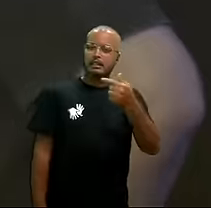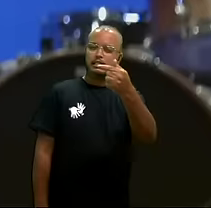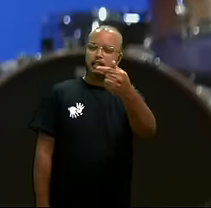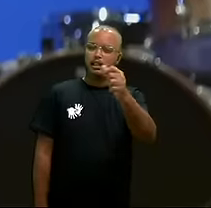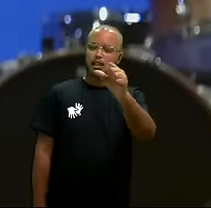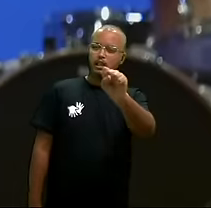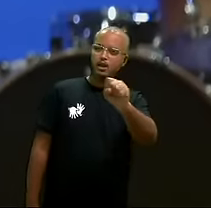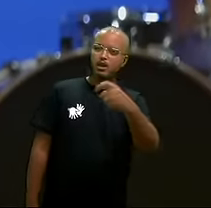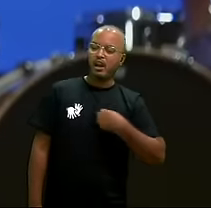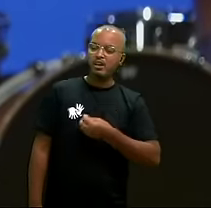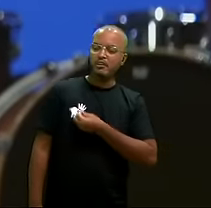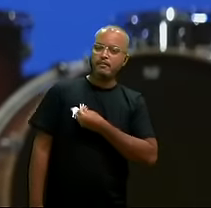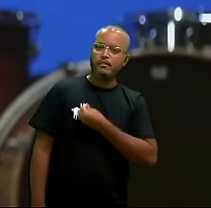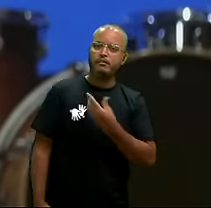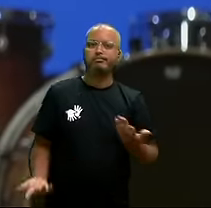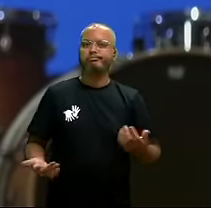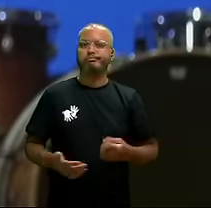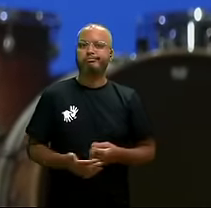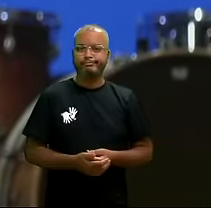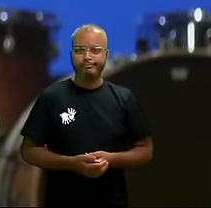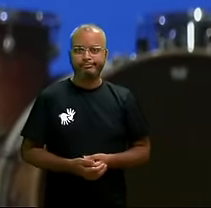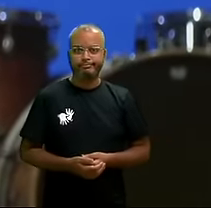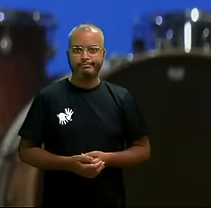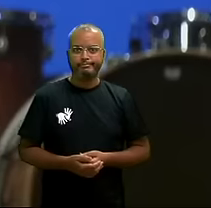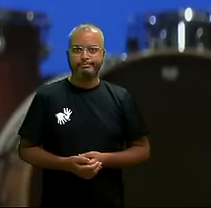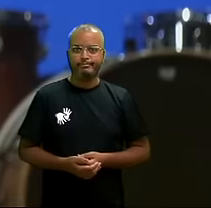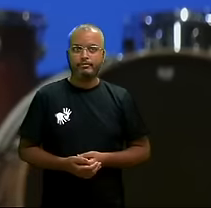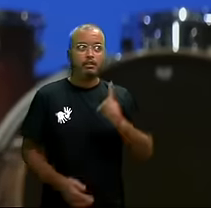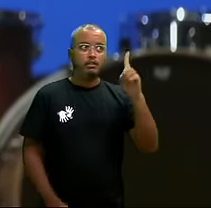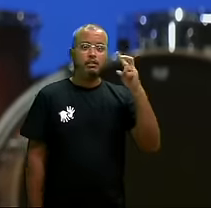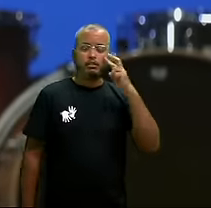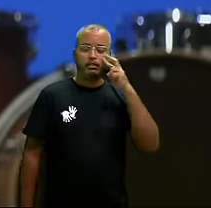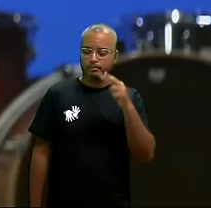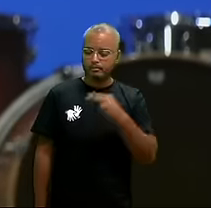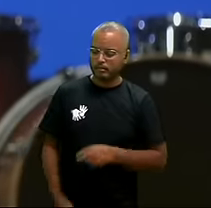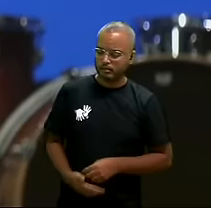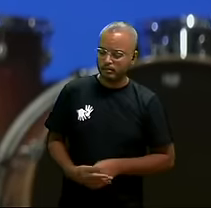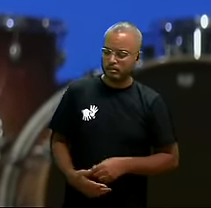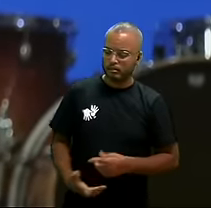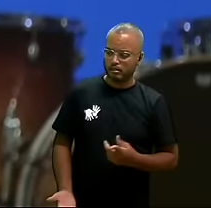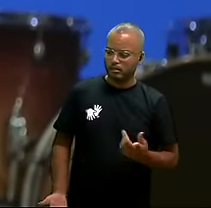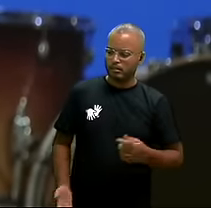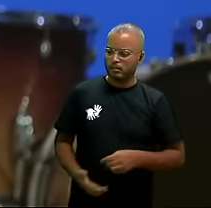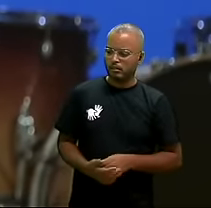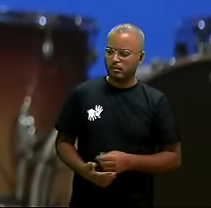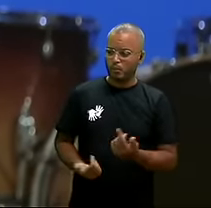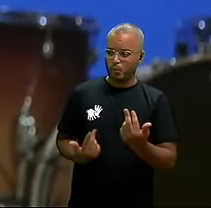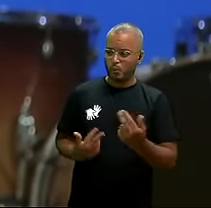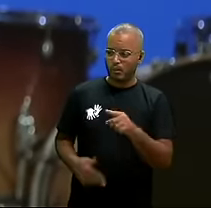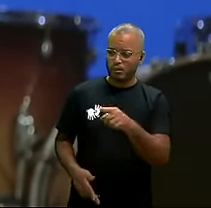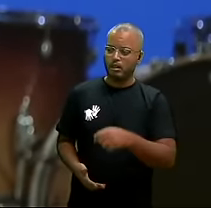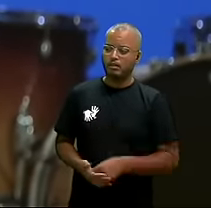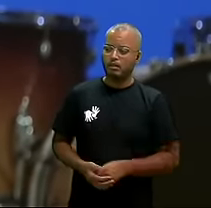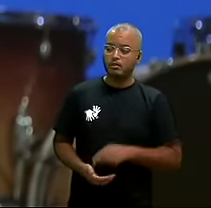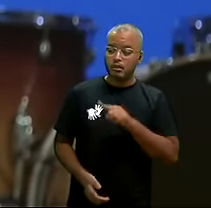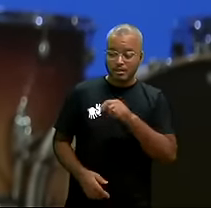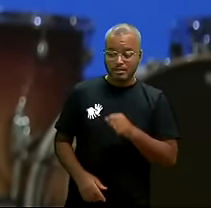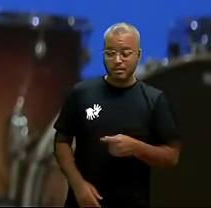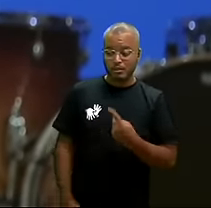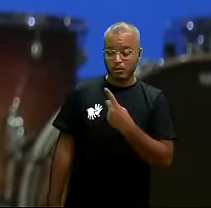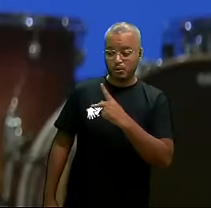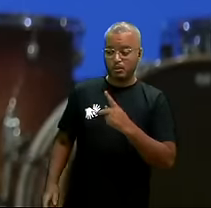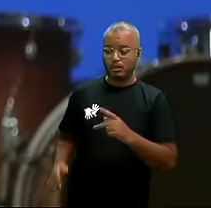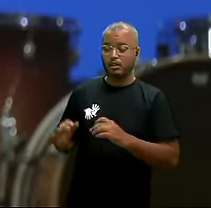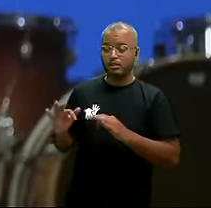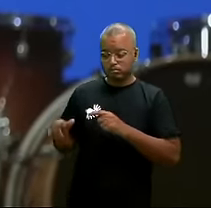E Deus está dizendo assim: para estar no púlpito eu não preciso de você. Eu já tenho eles. Que tal você fazer do teu trabalho o